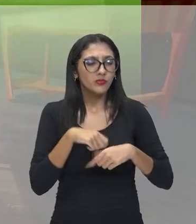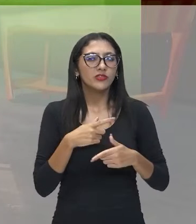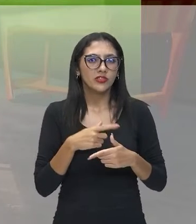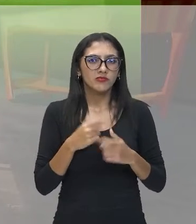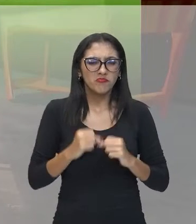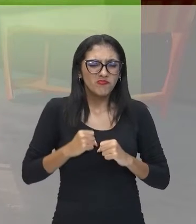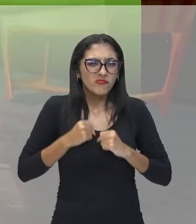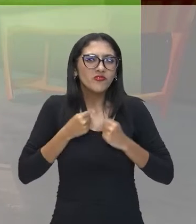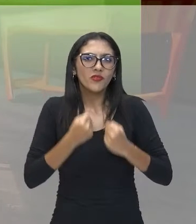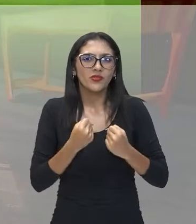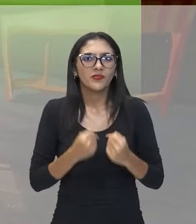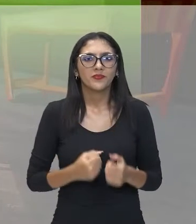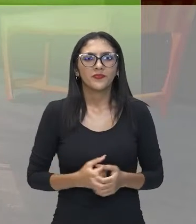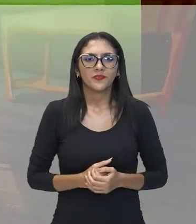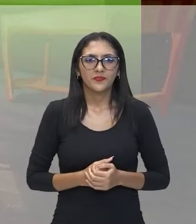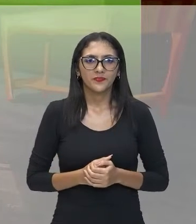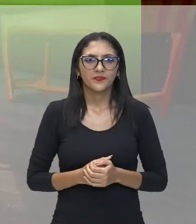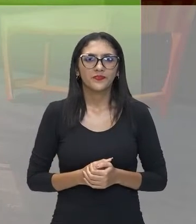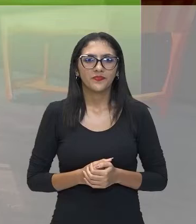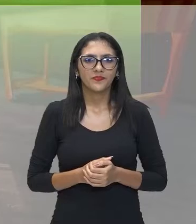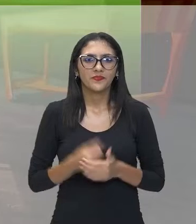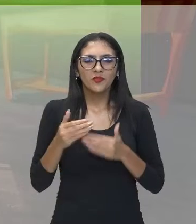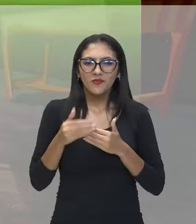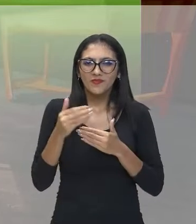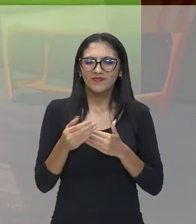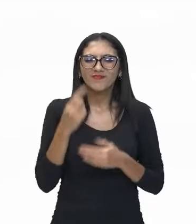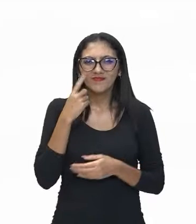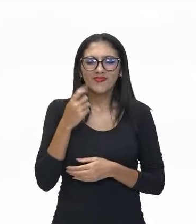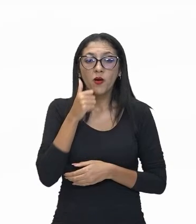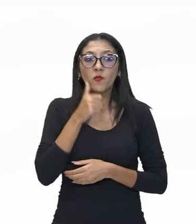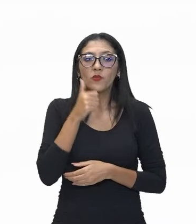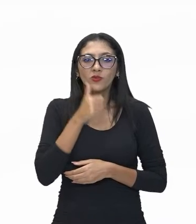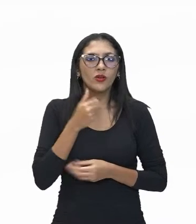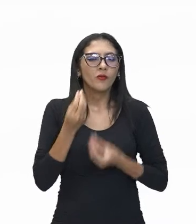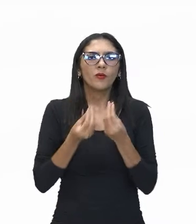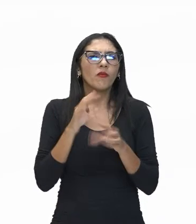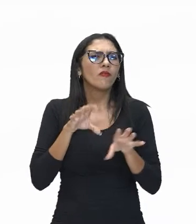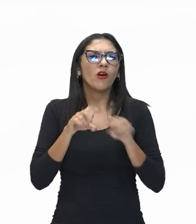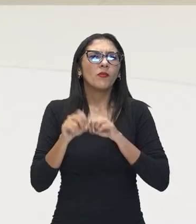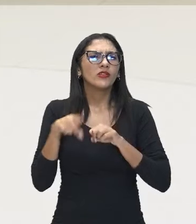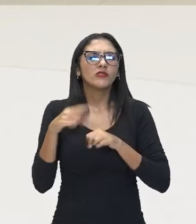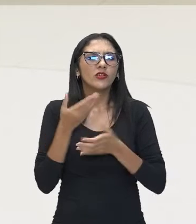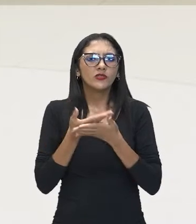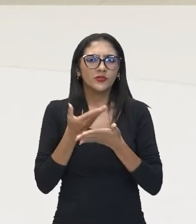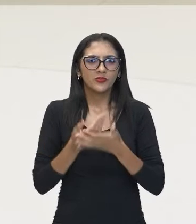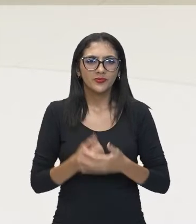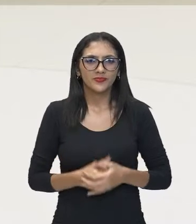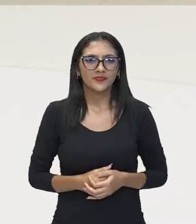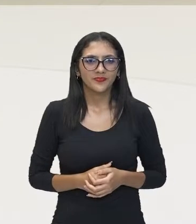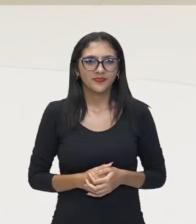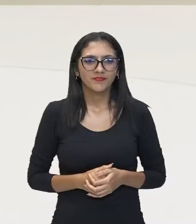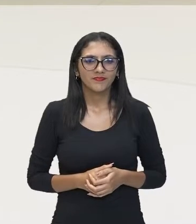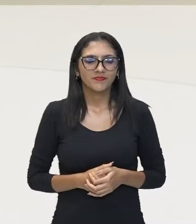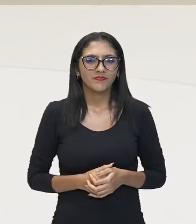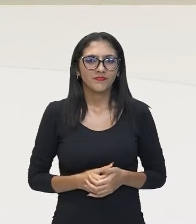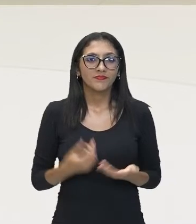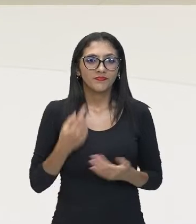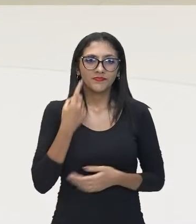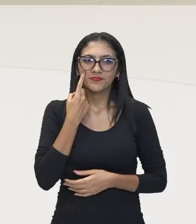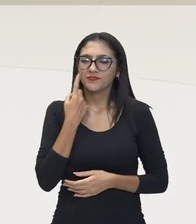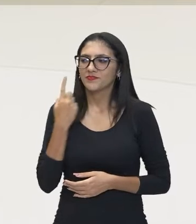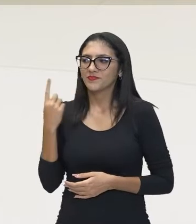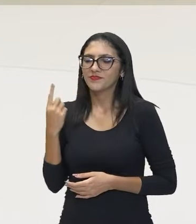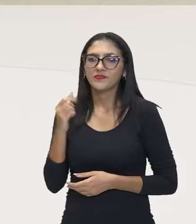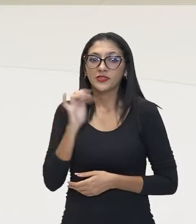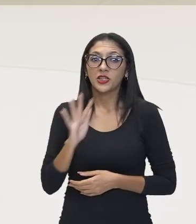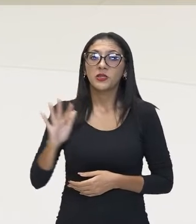esse desenvolvimento. Agora, vamos continuar falando da Marie, da sua formação. Bom, né, aqui a gente tem já a